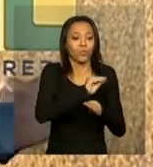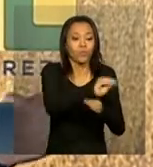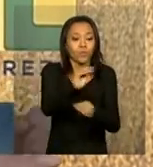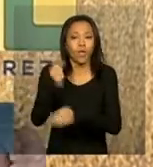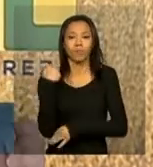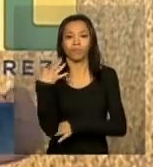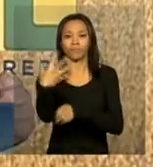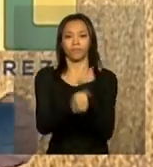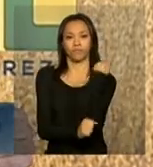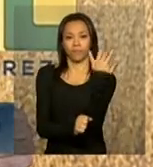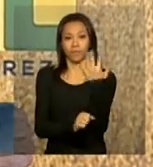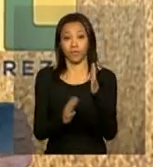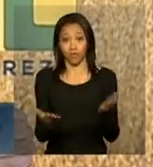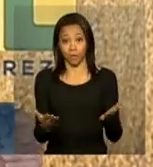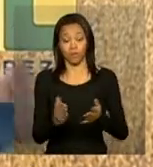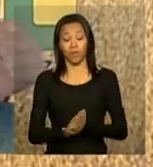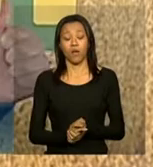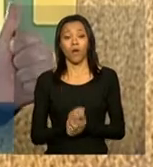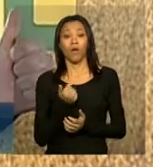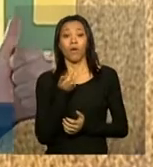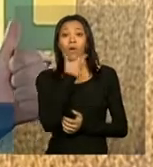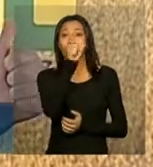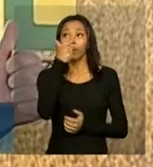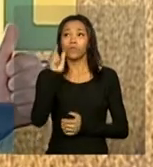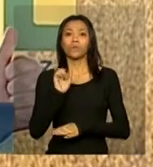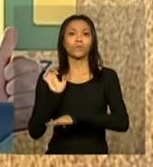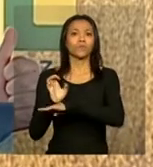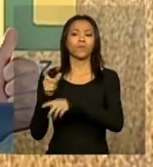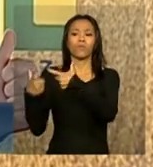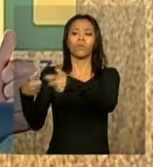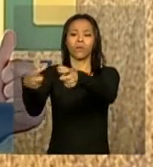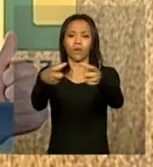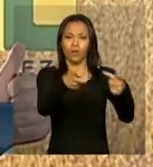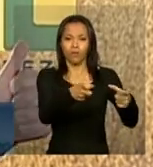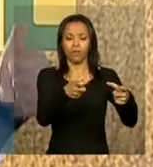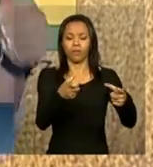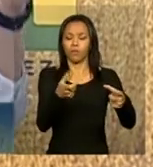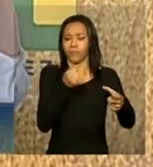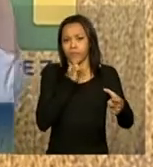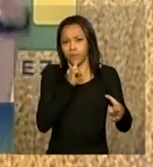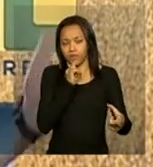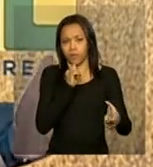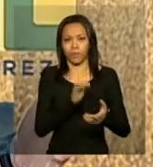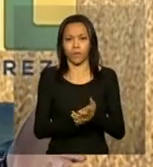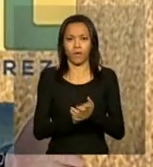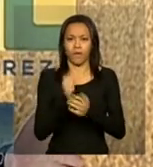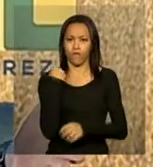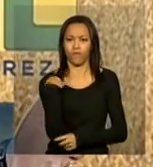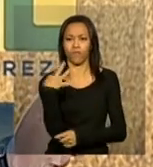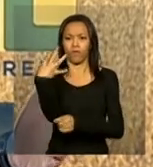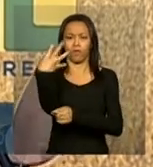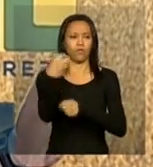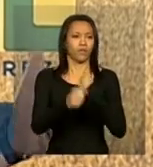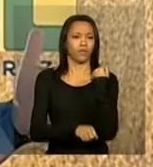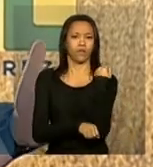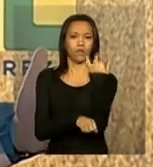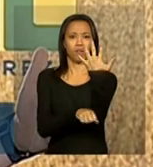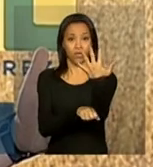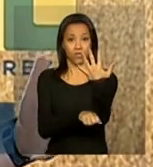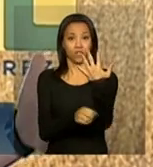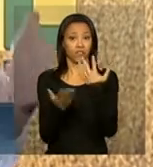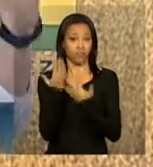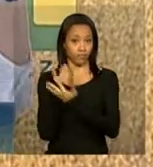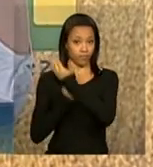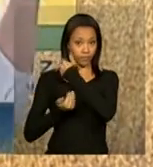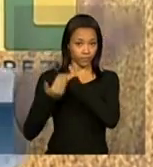Enquanto que as regiões que tinham tudo para oferecer, como as florestas, que foram